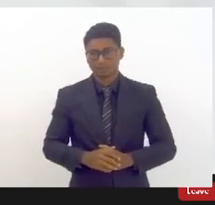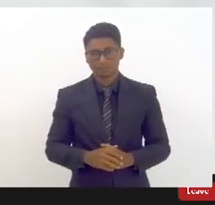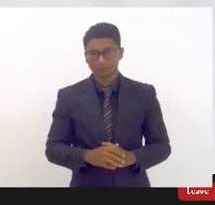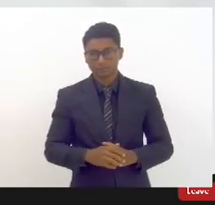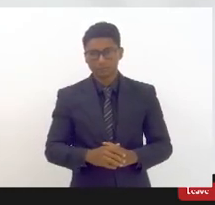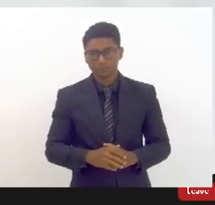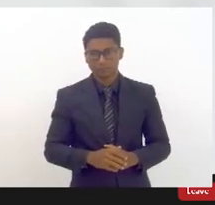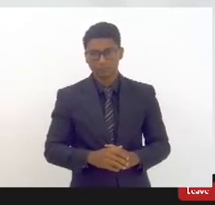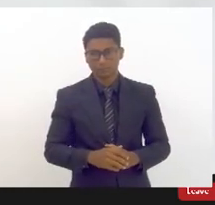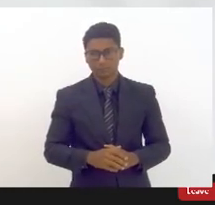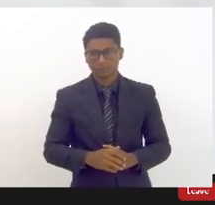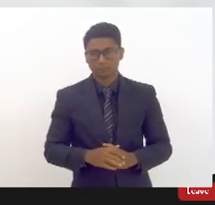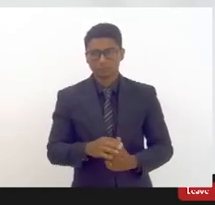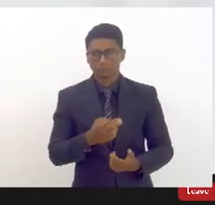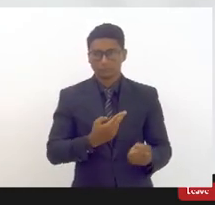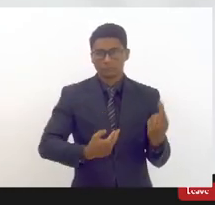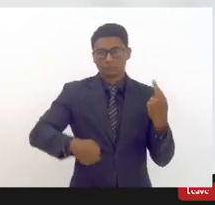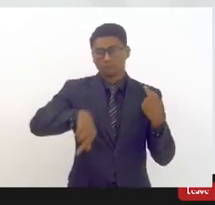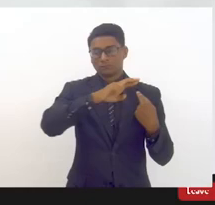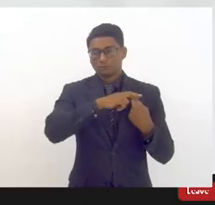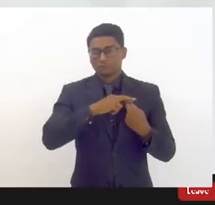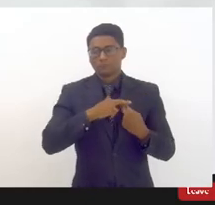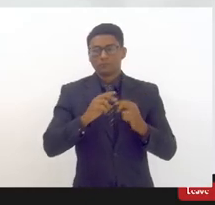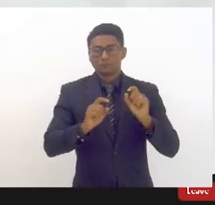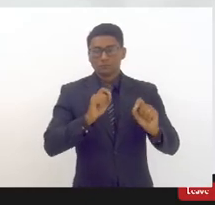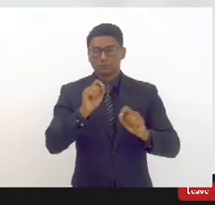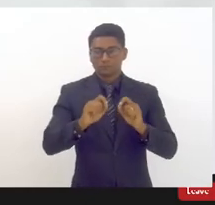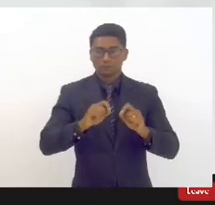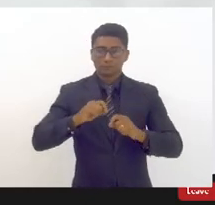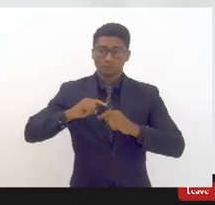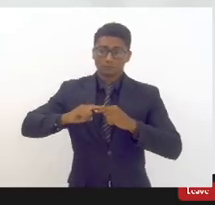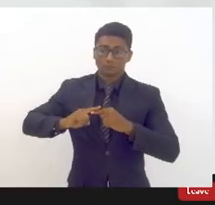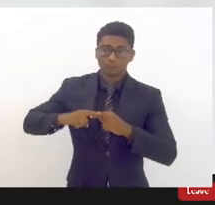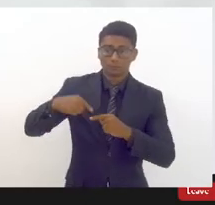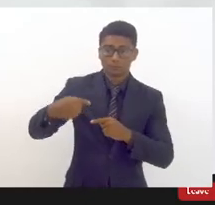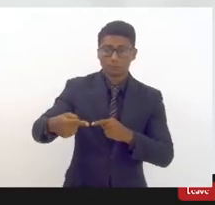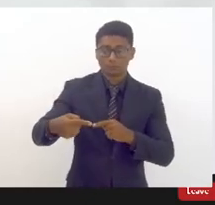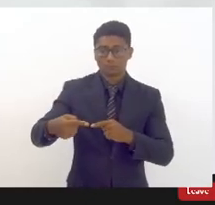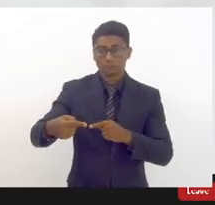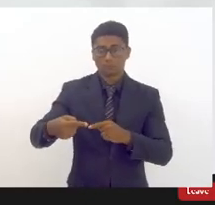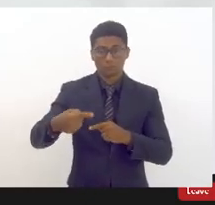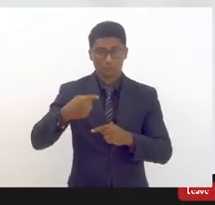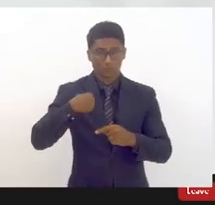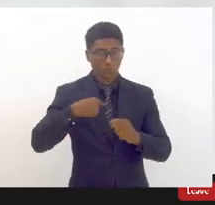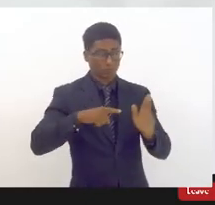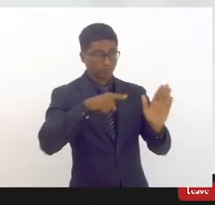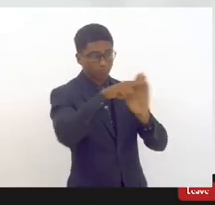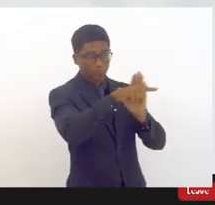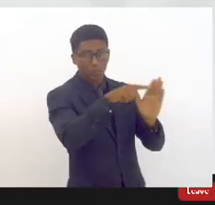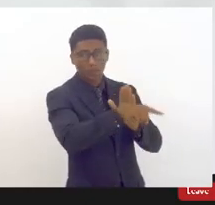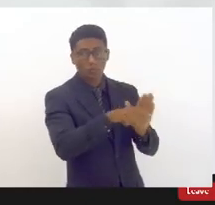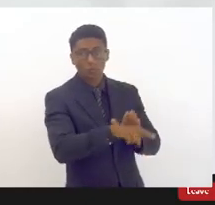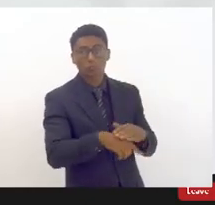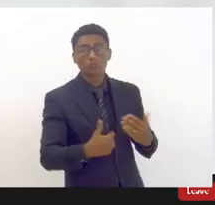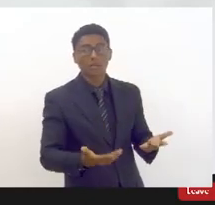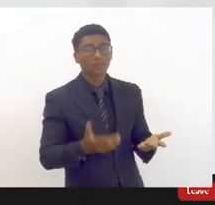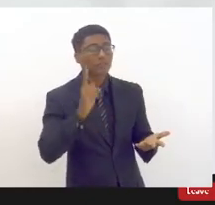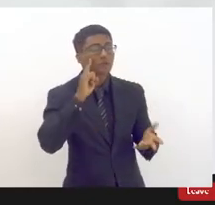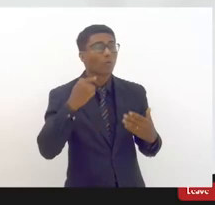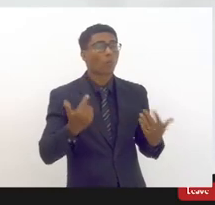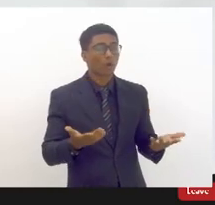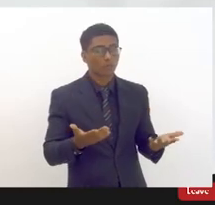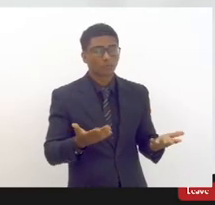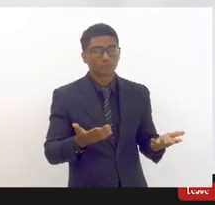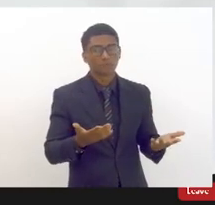O meu compromisso que eu posso assumir aqui é voltar internamente, tentar ter um posicionamento de quando esse cronograma estará fechado, e aí via